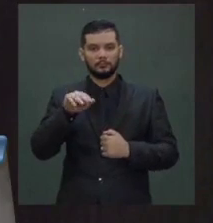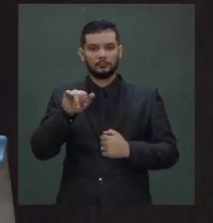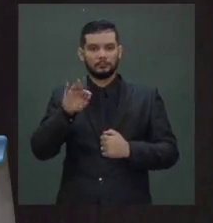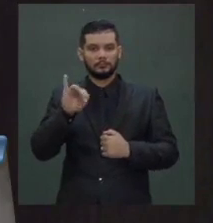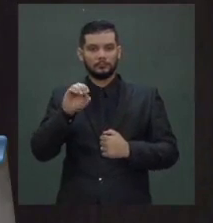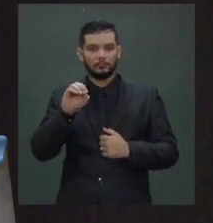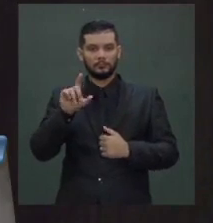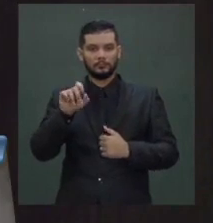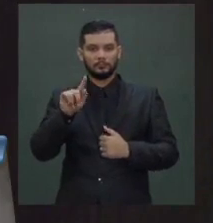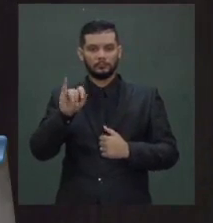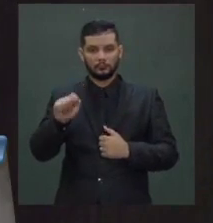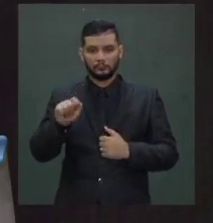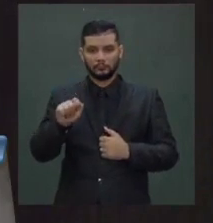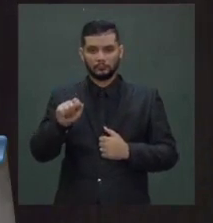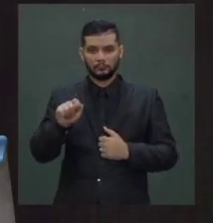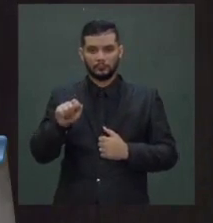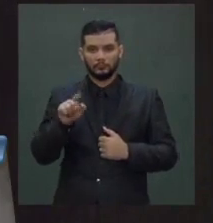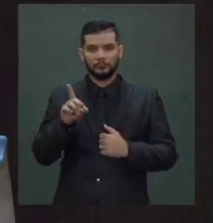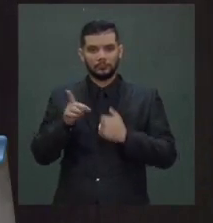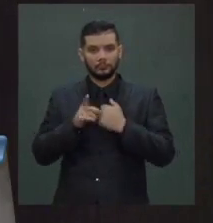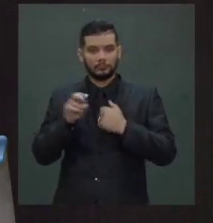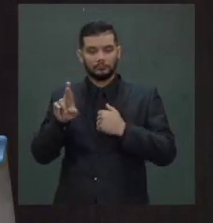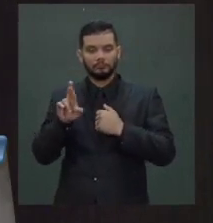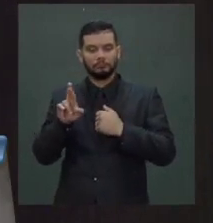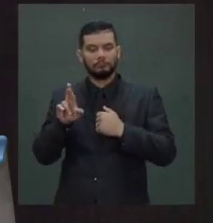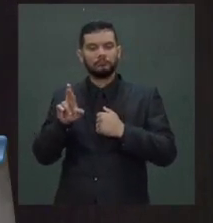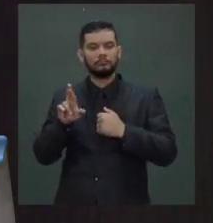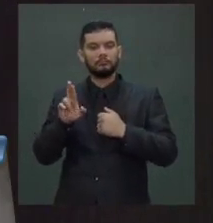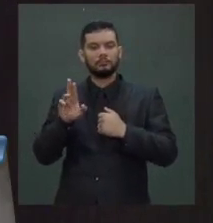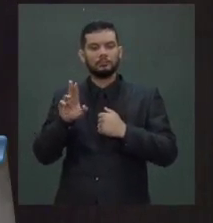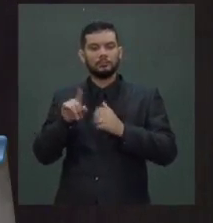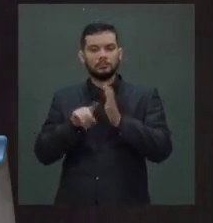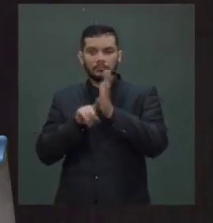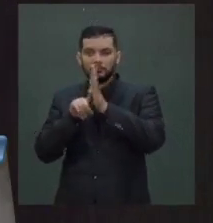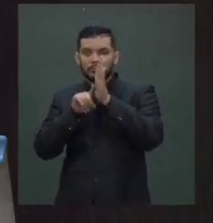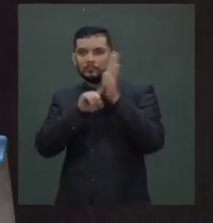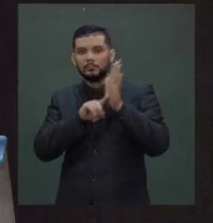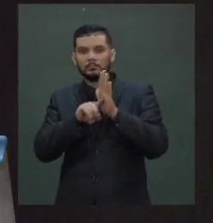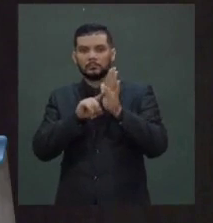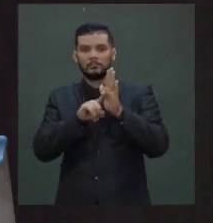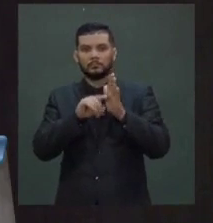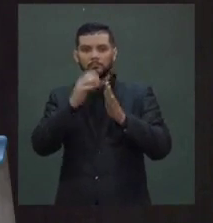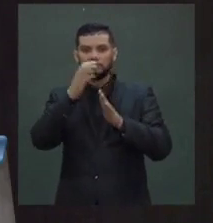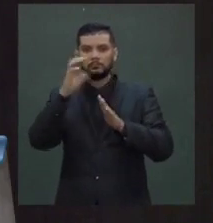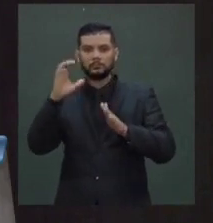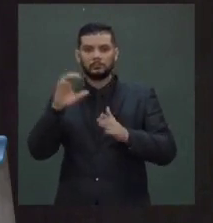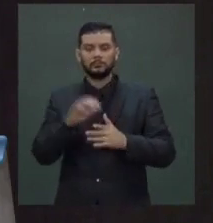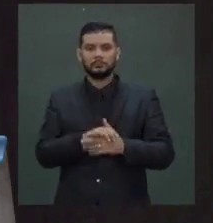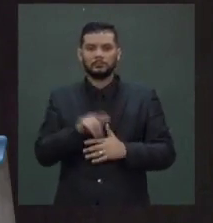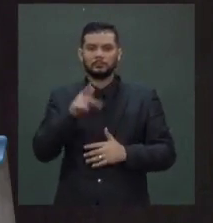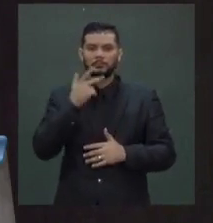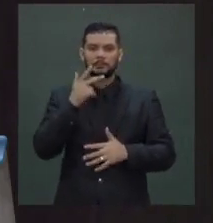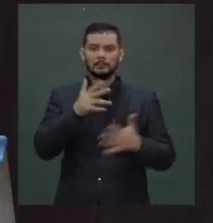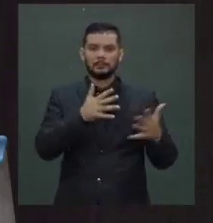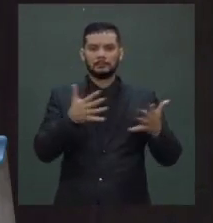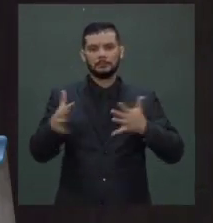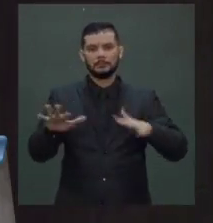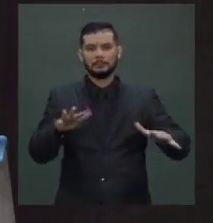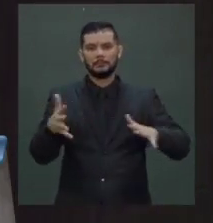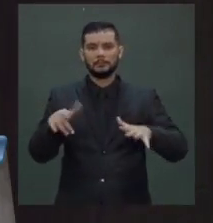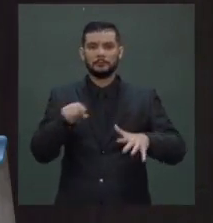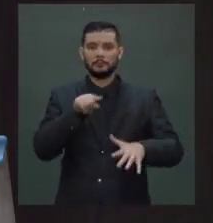professor Alexandre, que é doutor em ciências atmosféricas, faz uma previsão de que esta termoelétrica